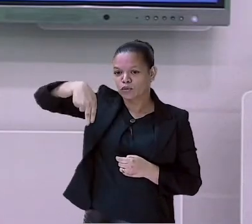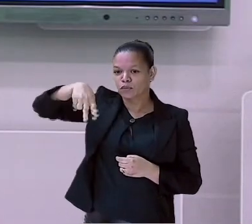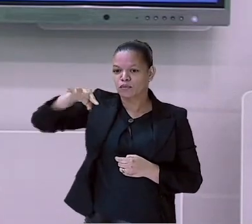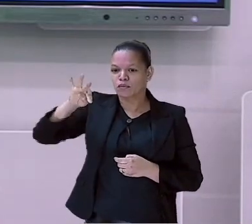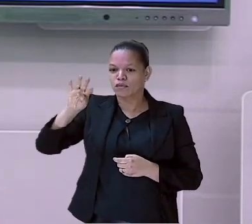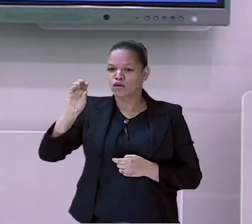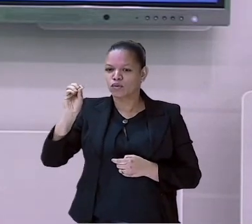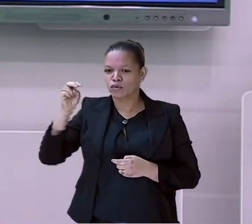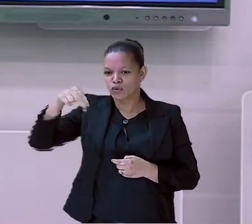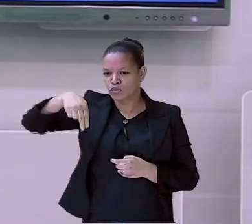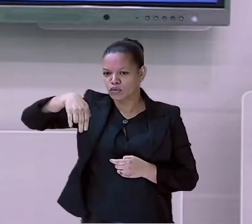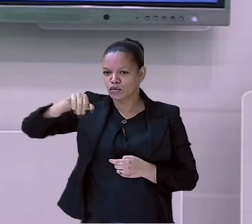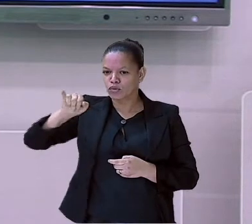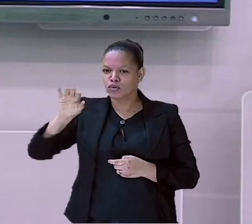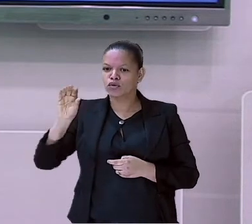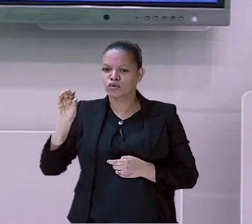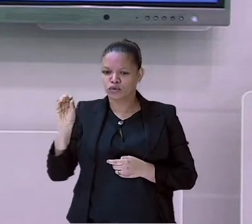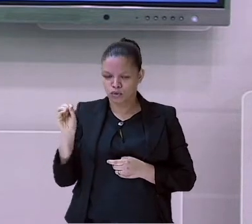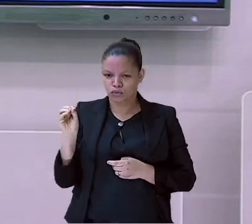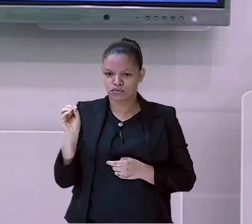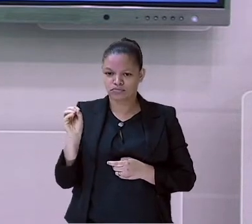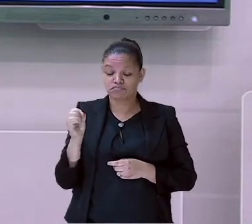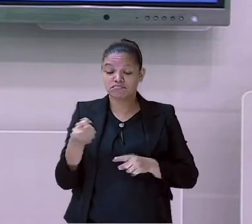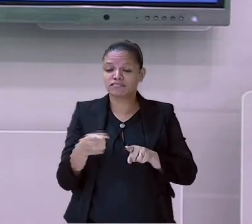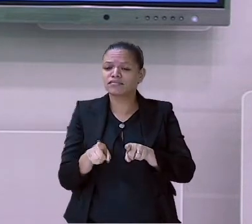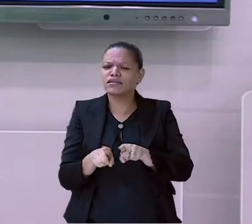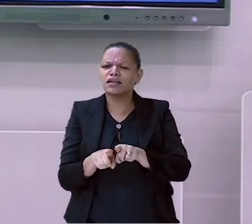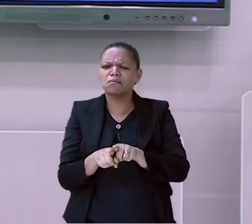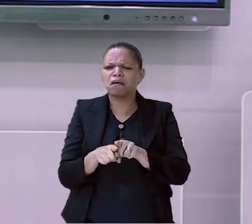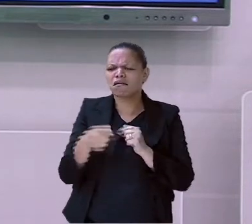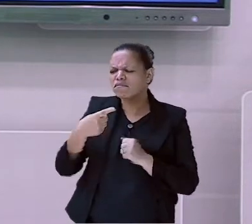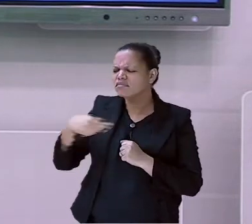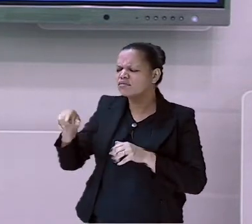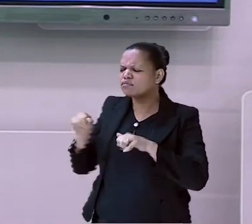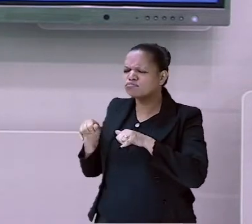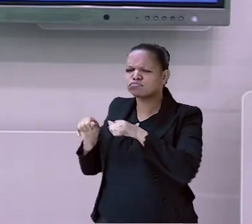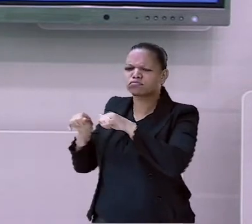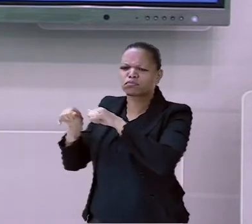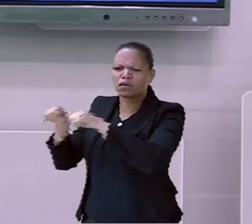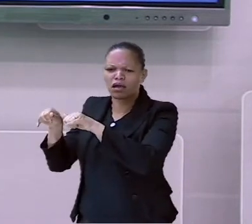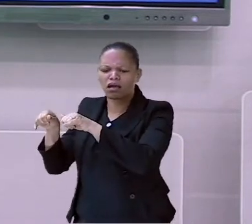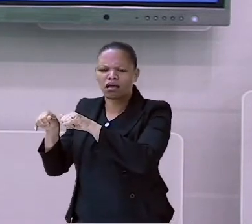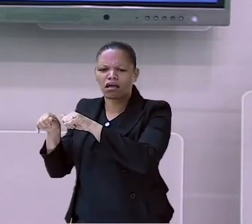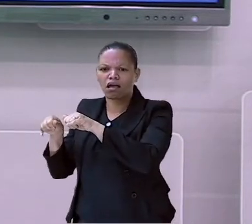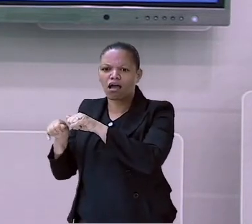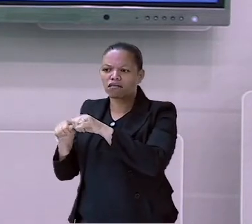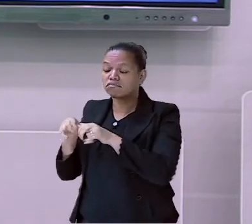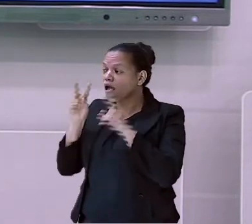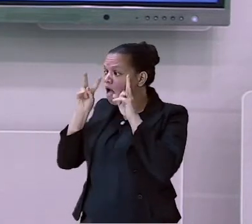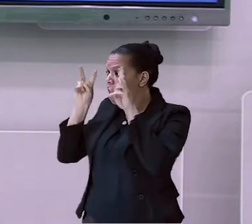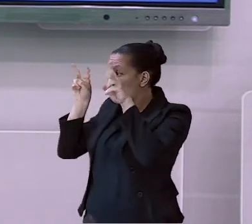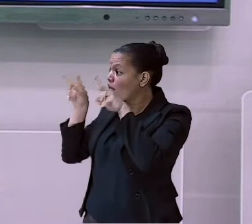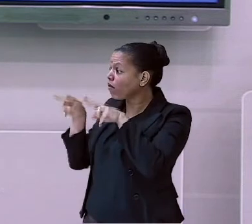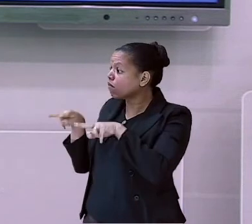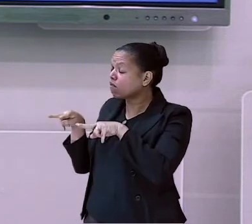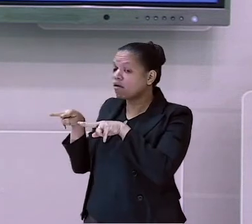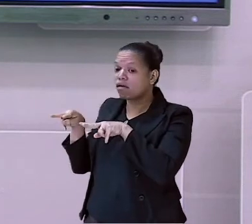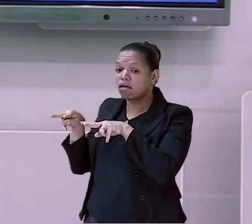Você tem aqui dados qualitativos e quantitativos. Qualitativos porque